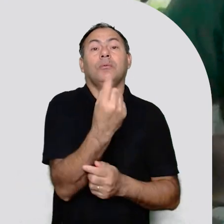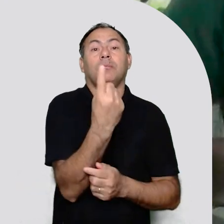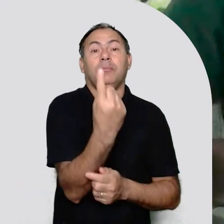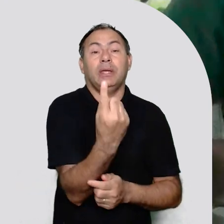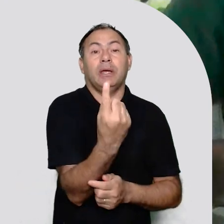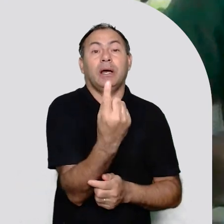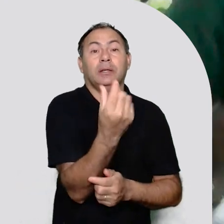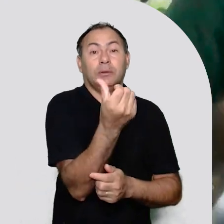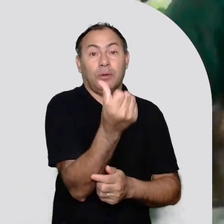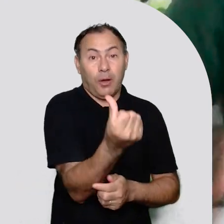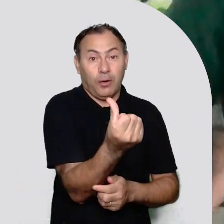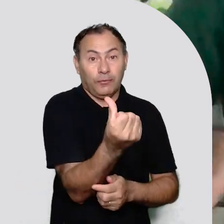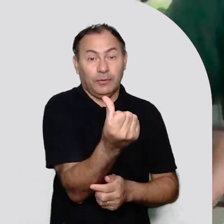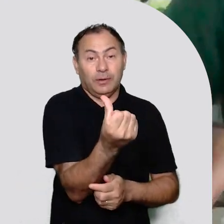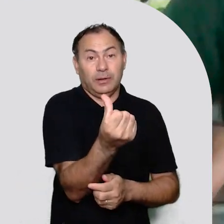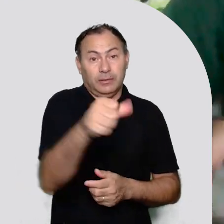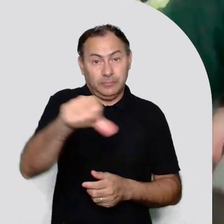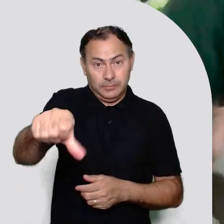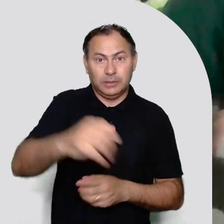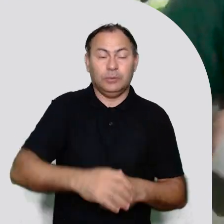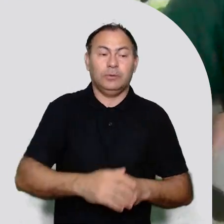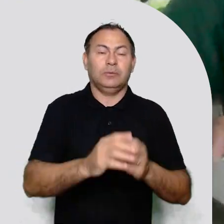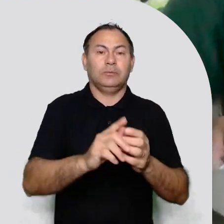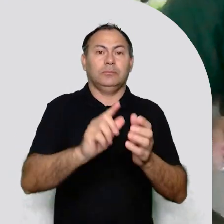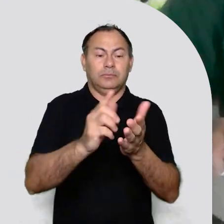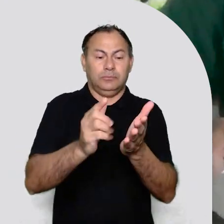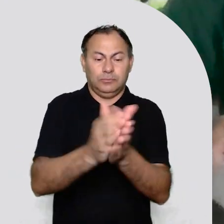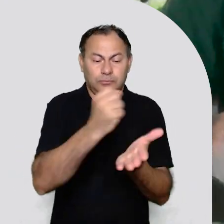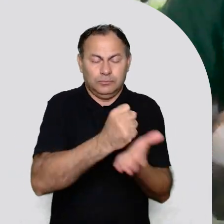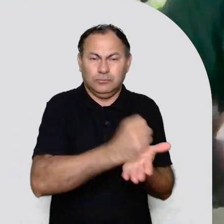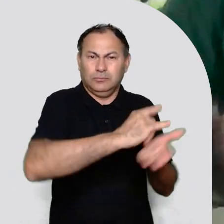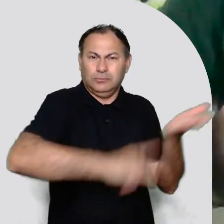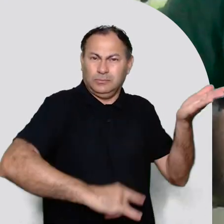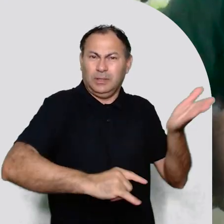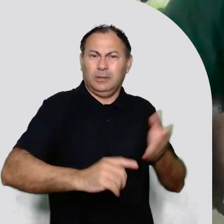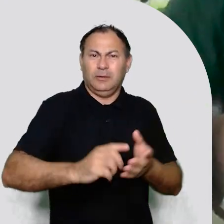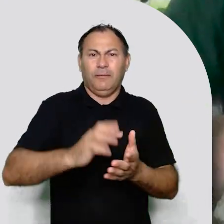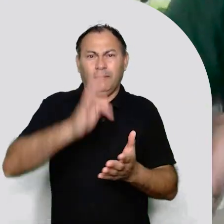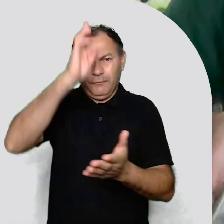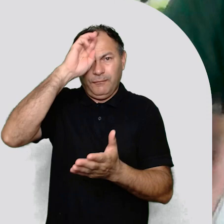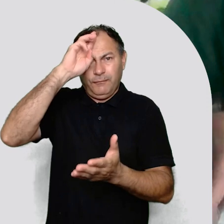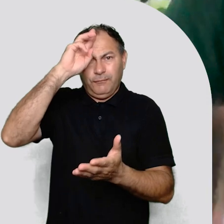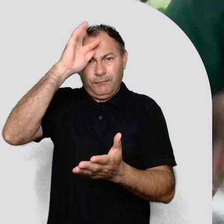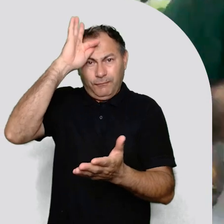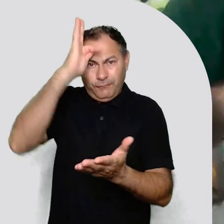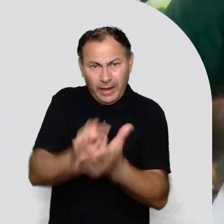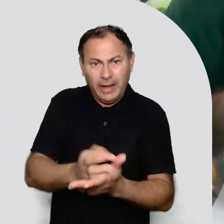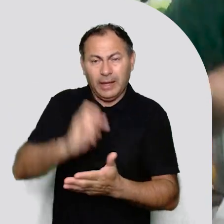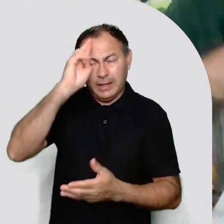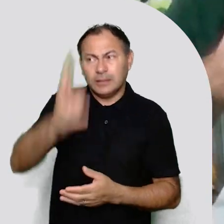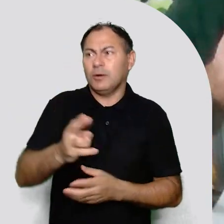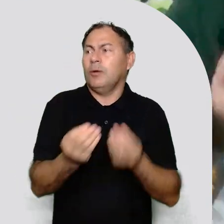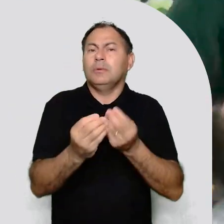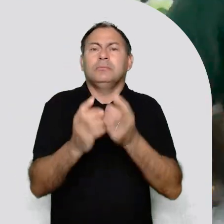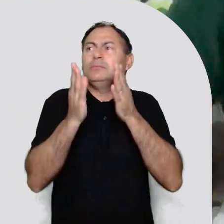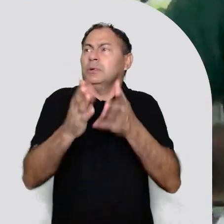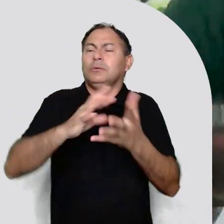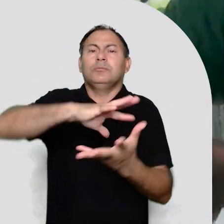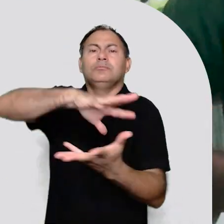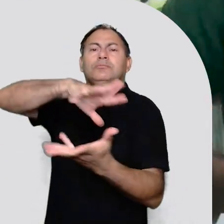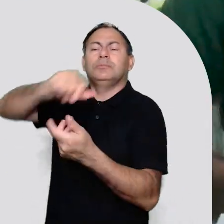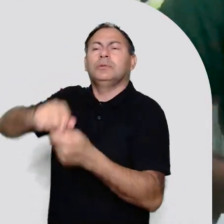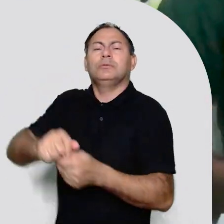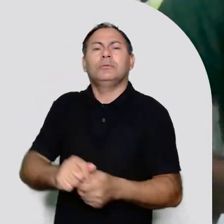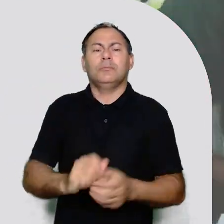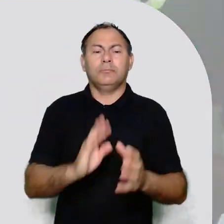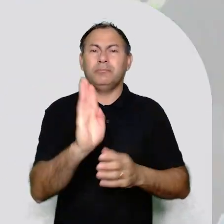da Gaudium et Spes, que é muito lindo. Muita gente pensa, mas como assim, né? Destinação universal dos